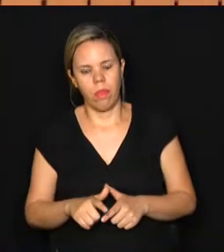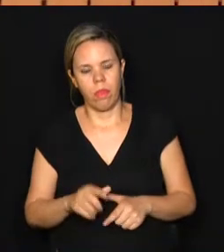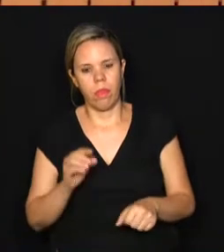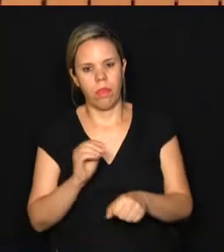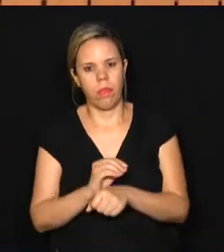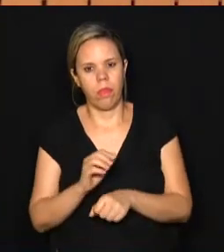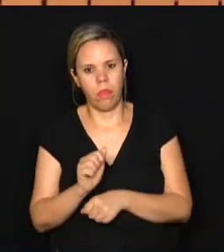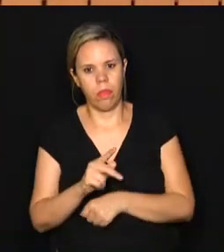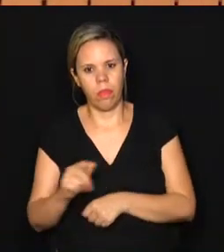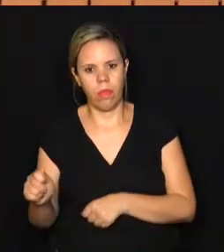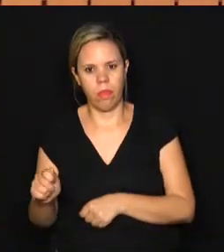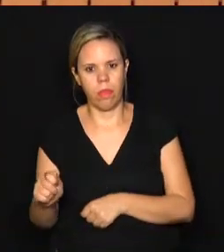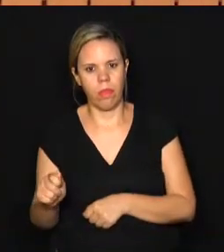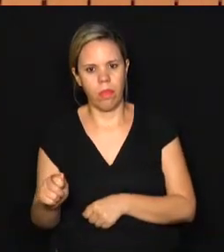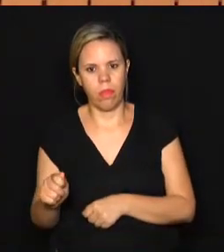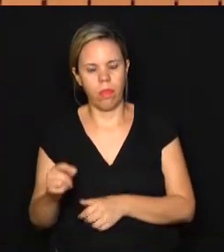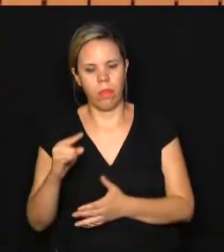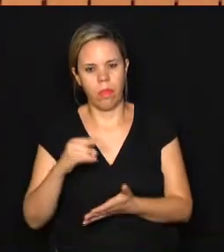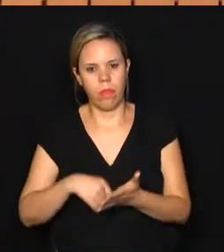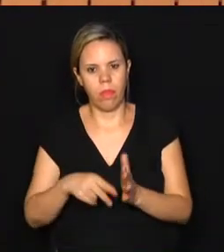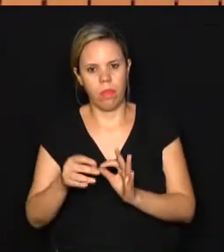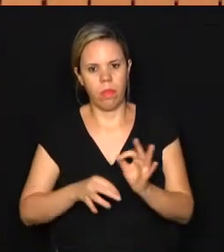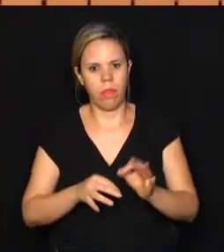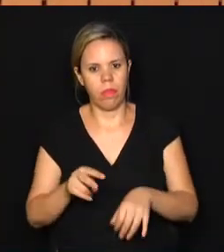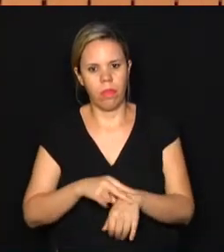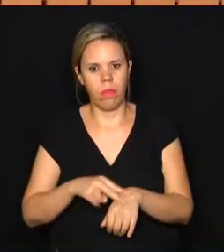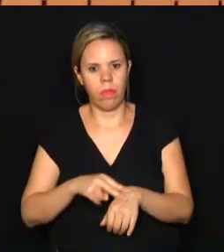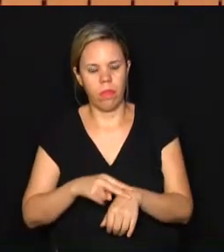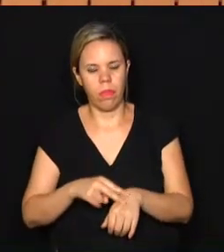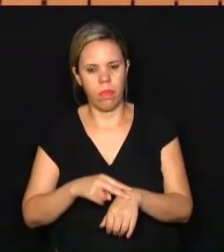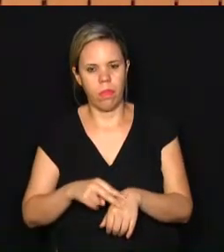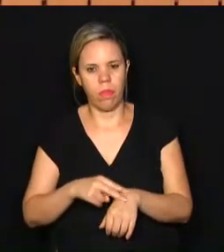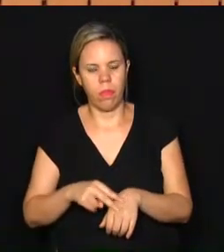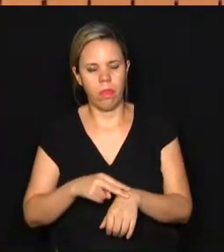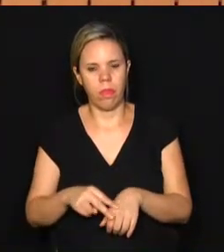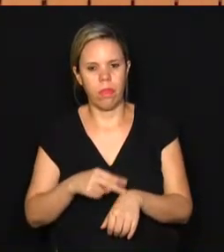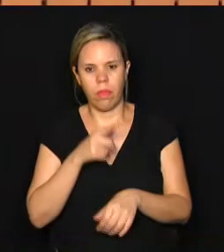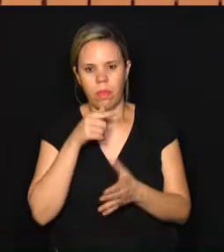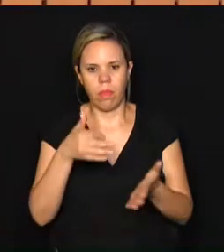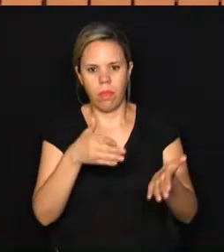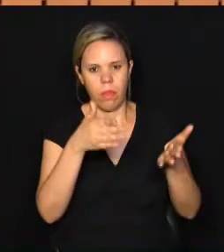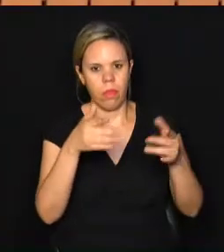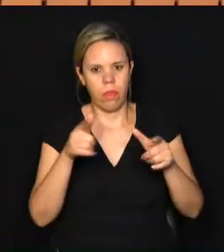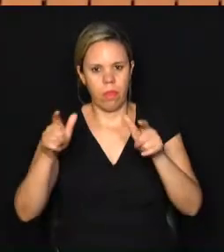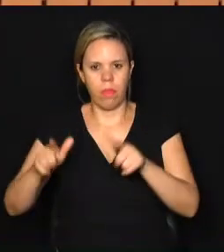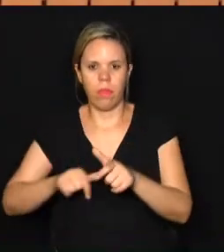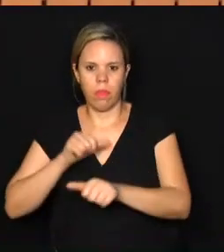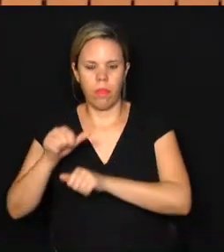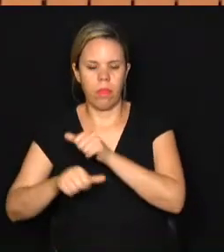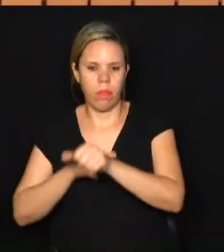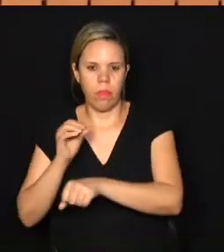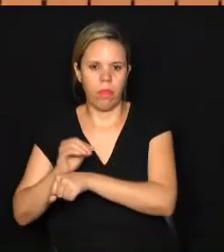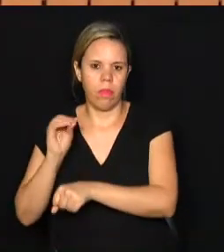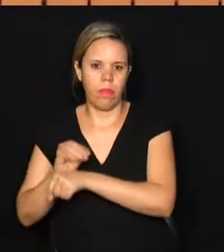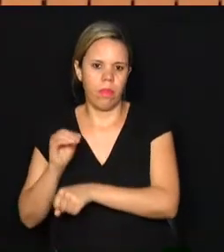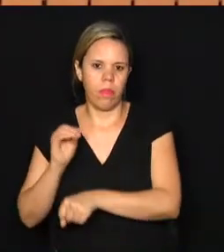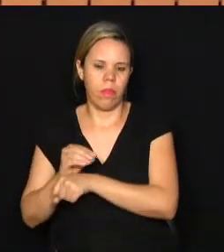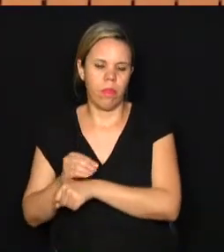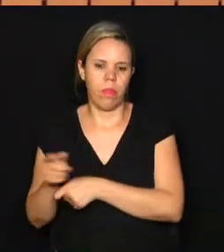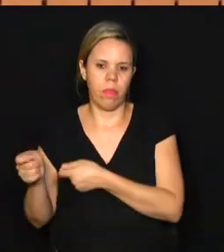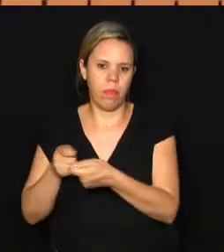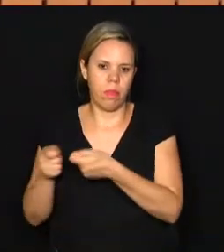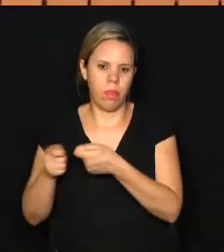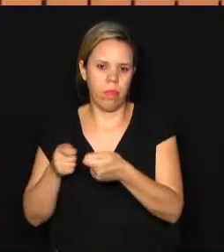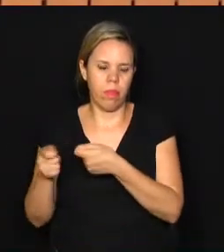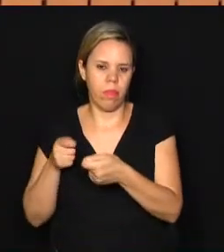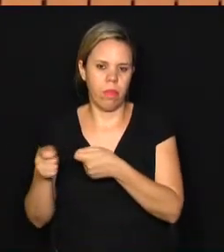da APA e consta no Plano Municipal de Verde e no de Recursos Hídricos como área a ser restaurada e conservada por